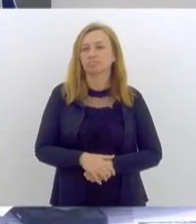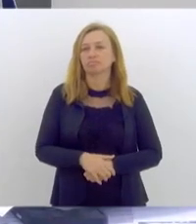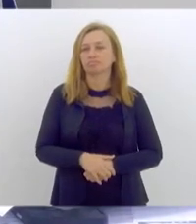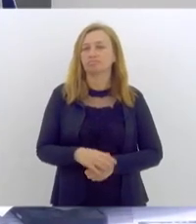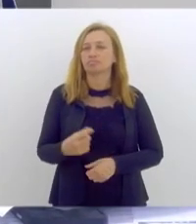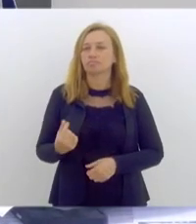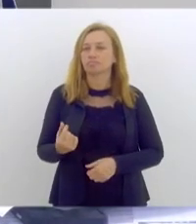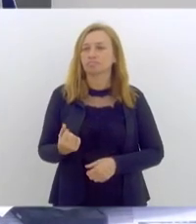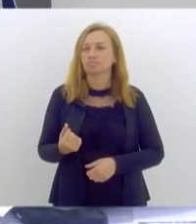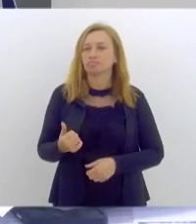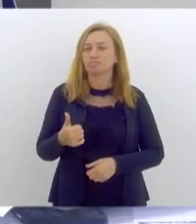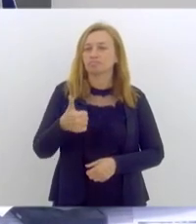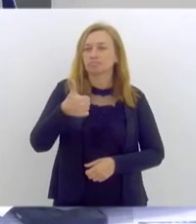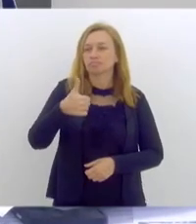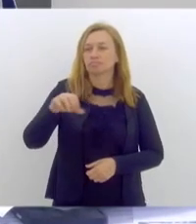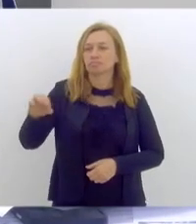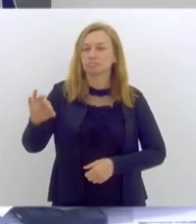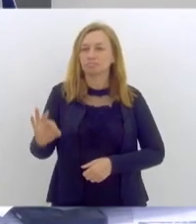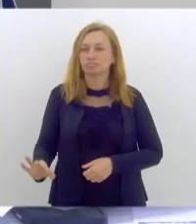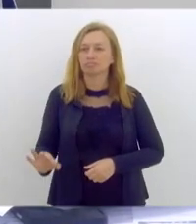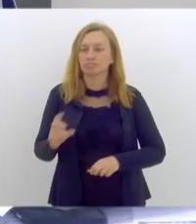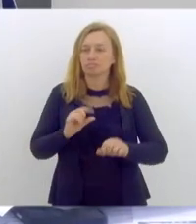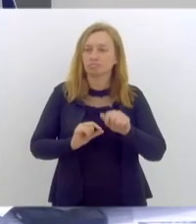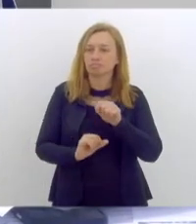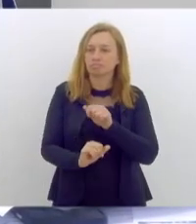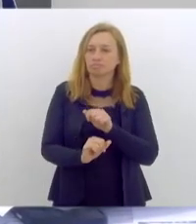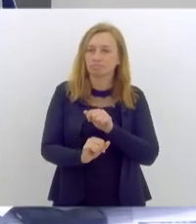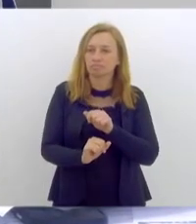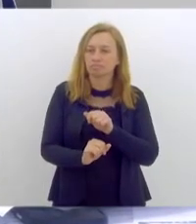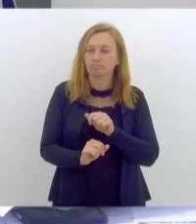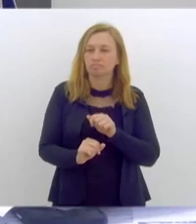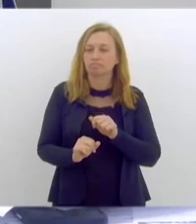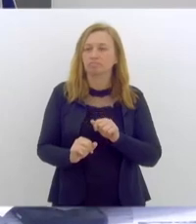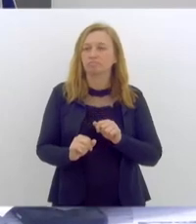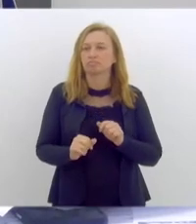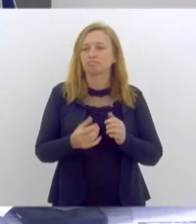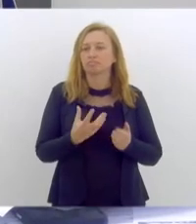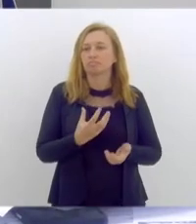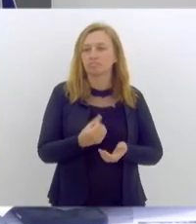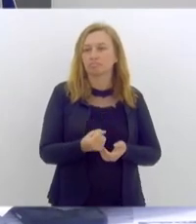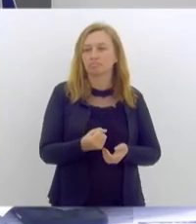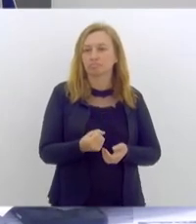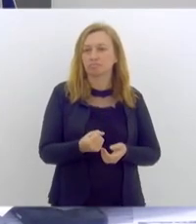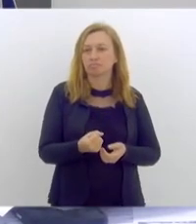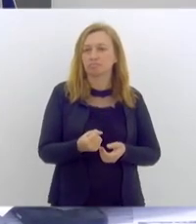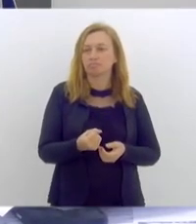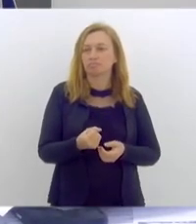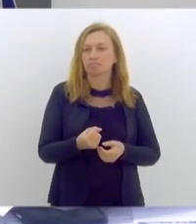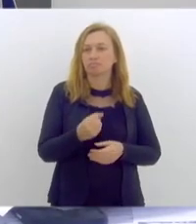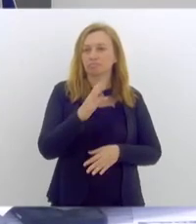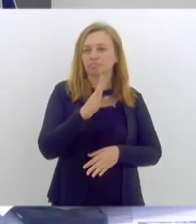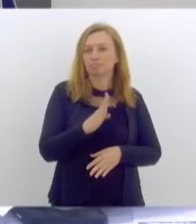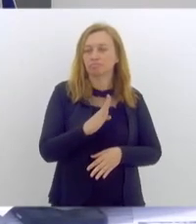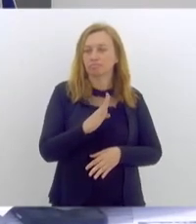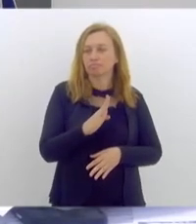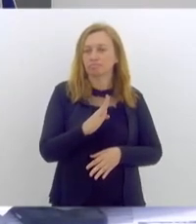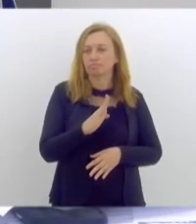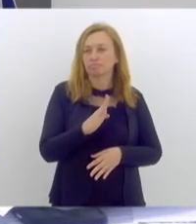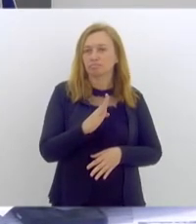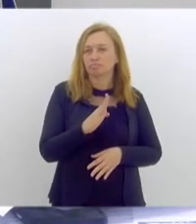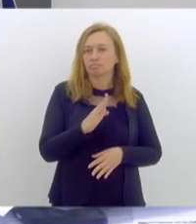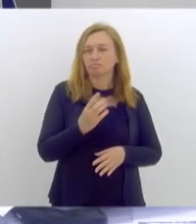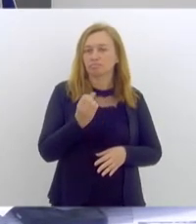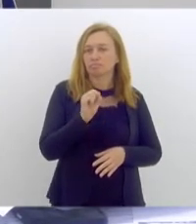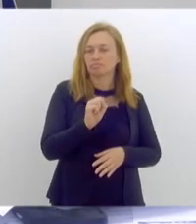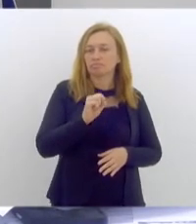no valor de 100% do valor financiado sendo admitida a prestação de garantia que totalizam até